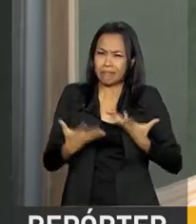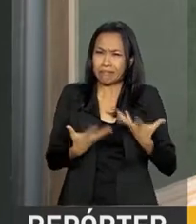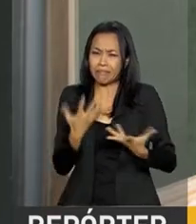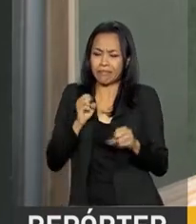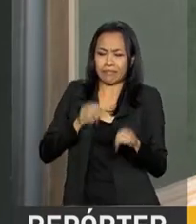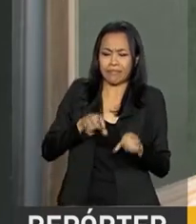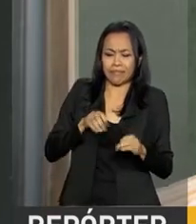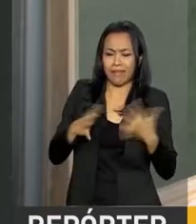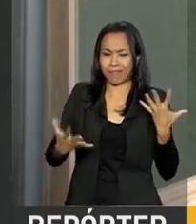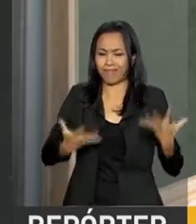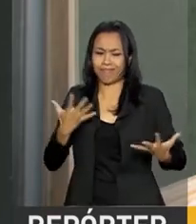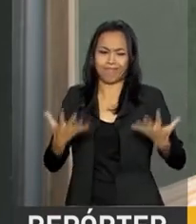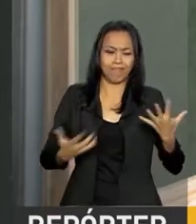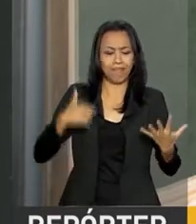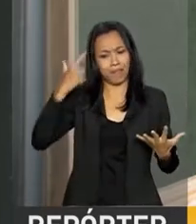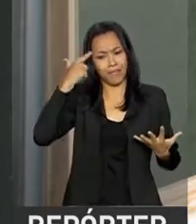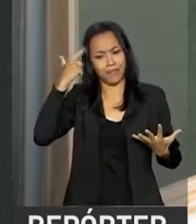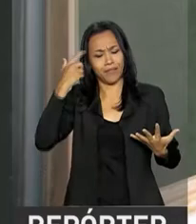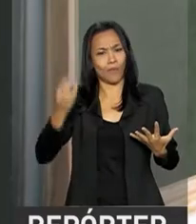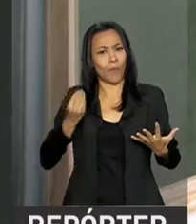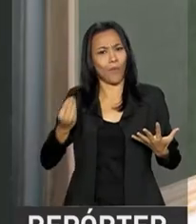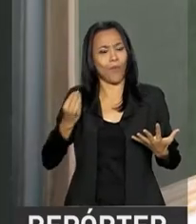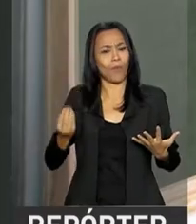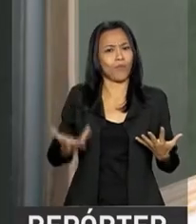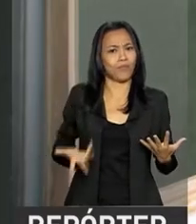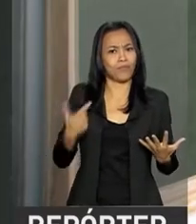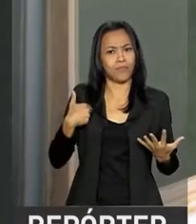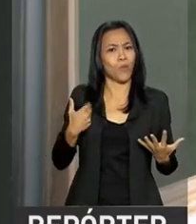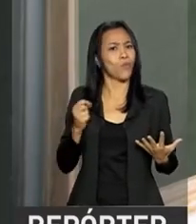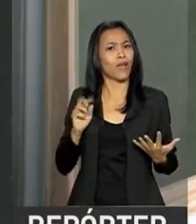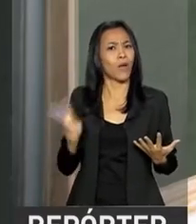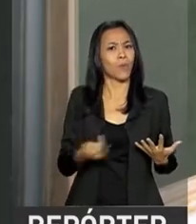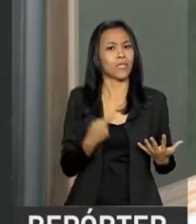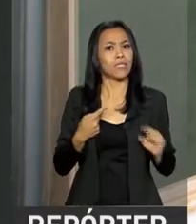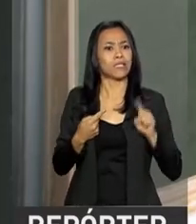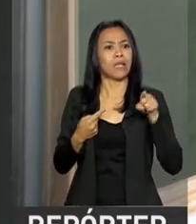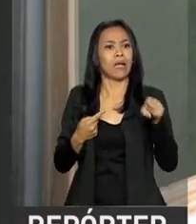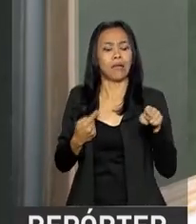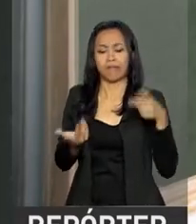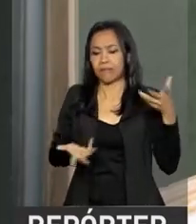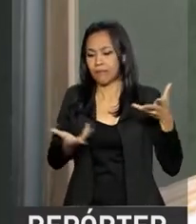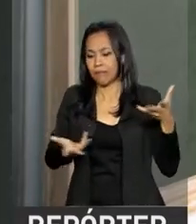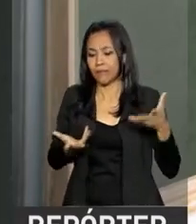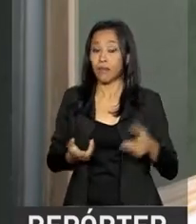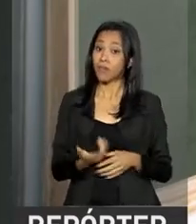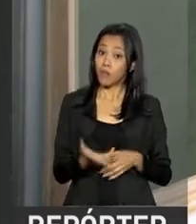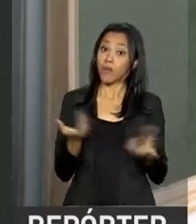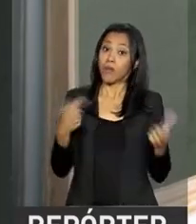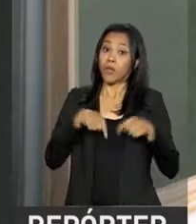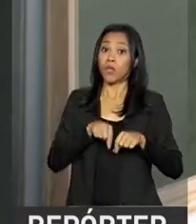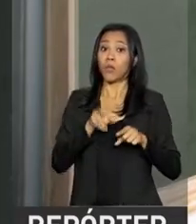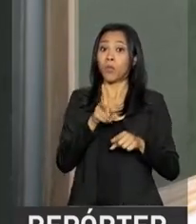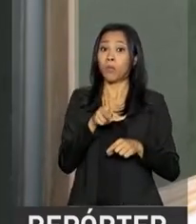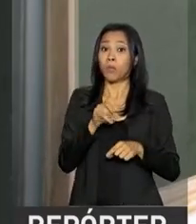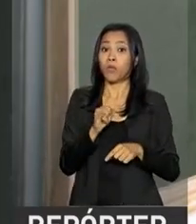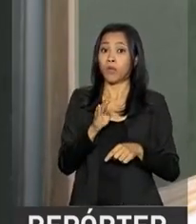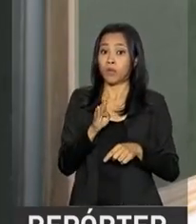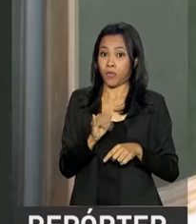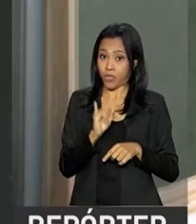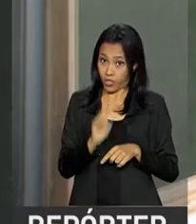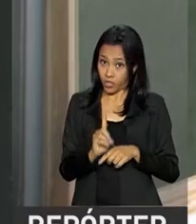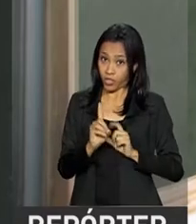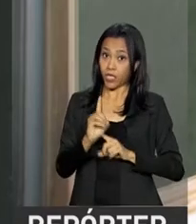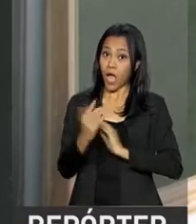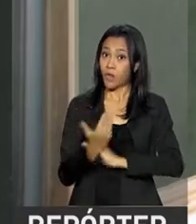teve a gente fica sempre pensando como se pode aconteceu porque o que vai acontecer com a gente entrar na escola eo pib com ele sobre o que ele poderia